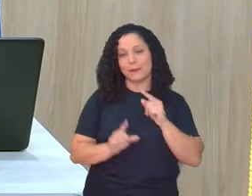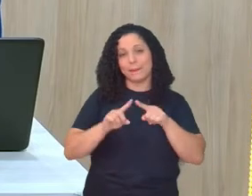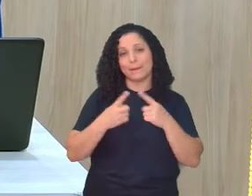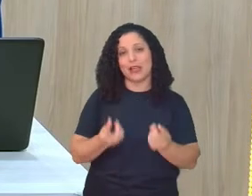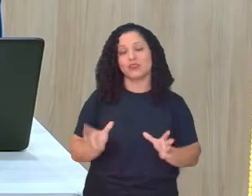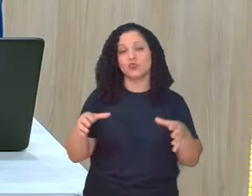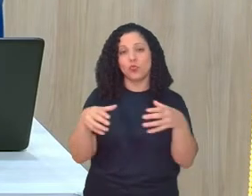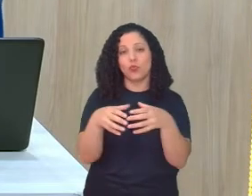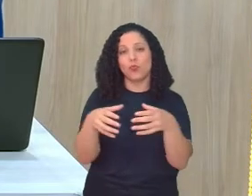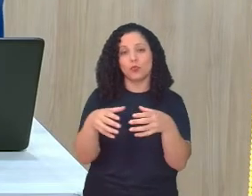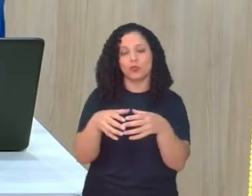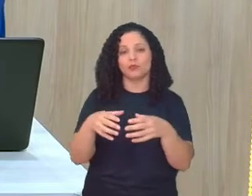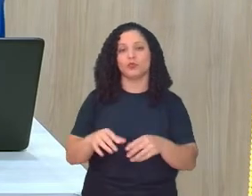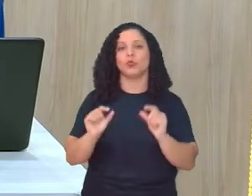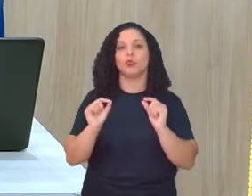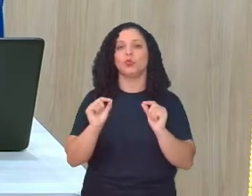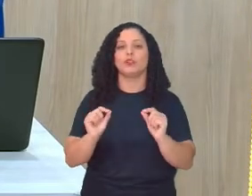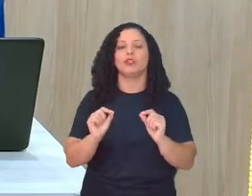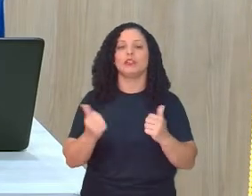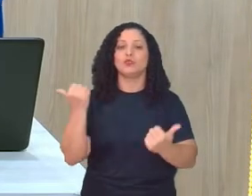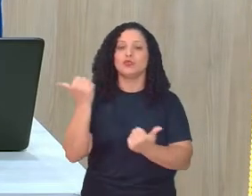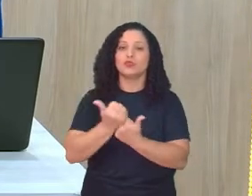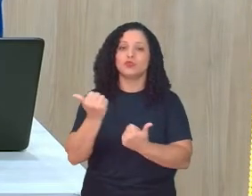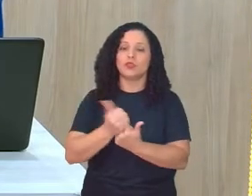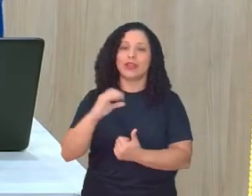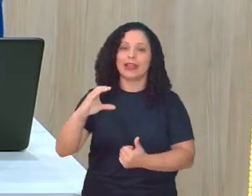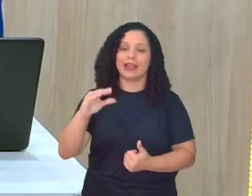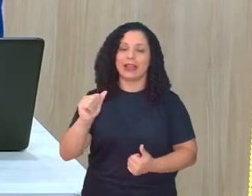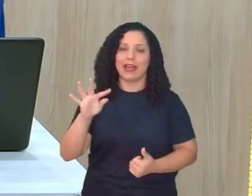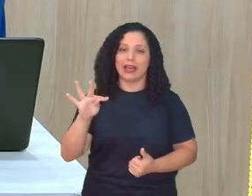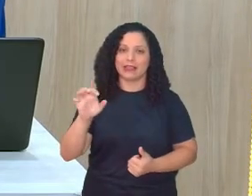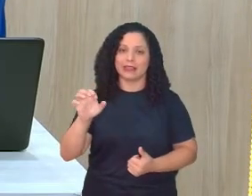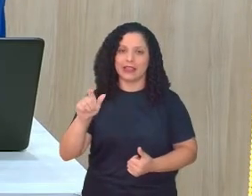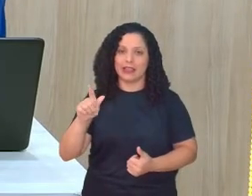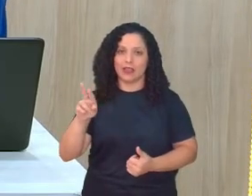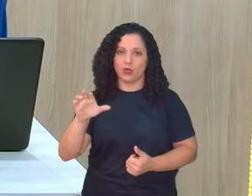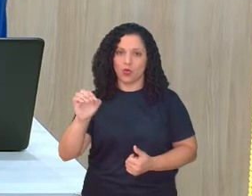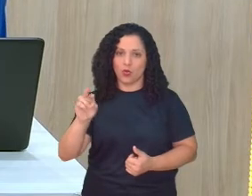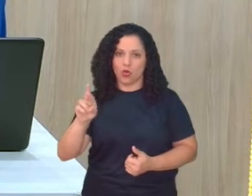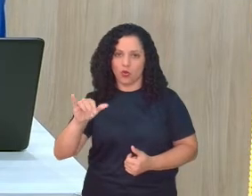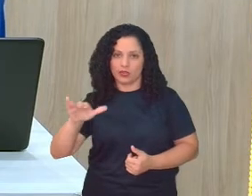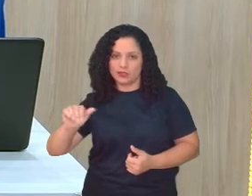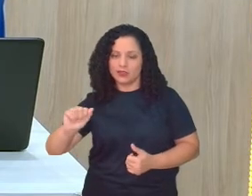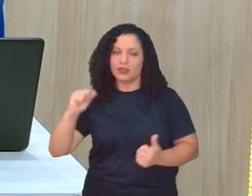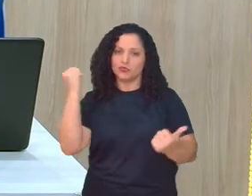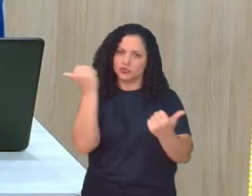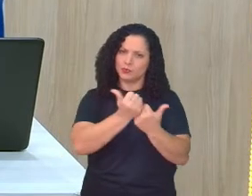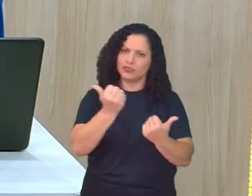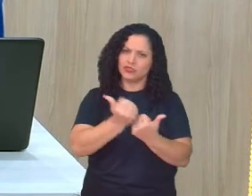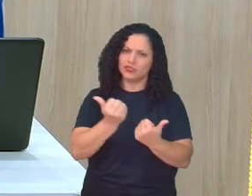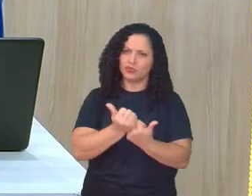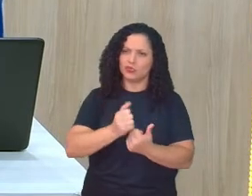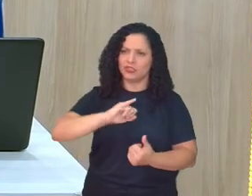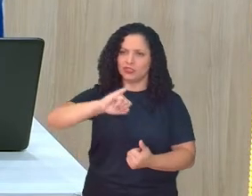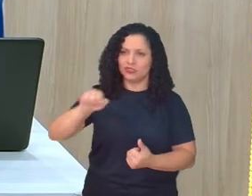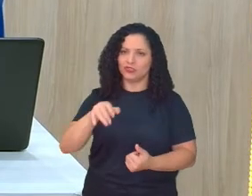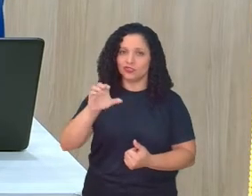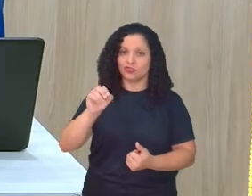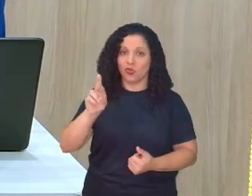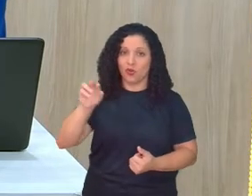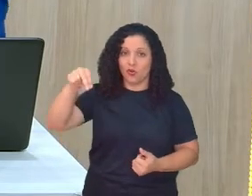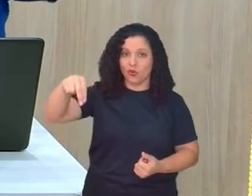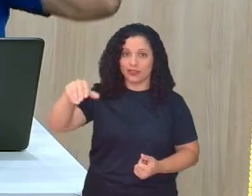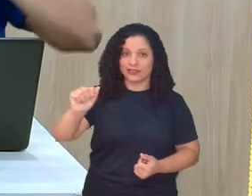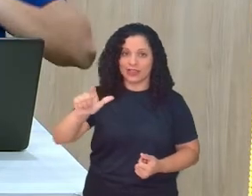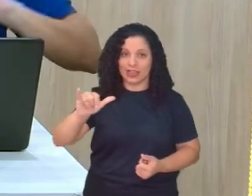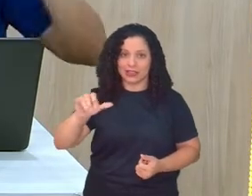aí substitui a palavra jornalista. Então, vocês percebem que há um quase sinônimo, não é? Mas